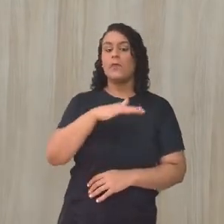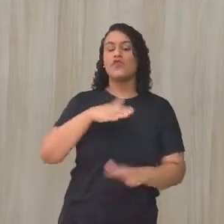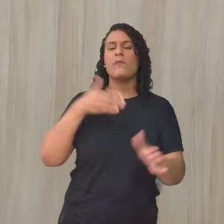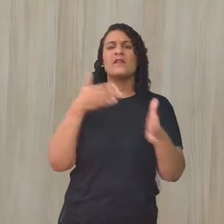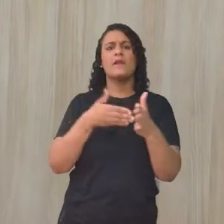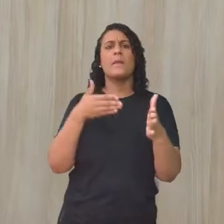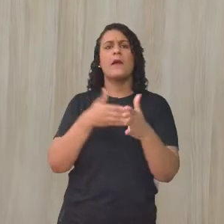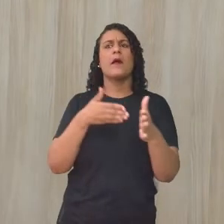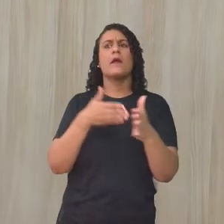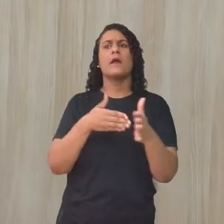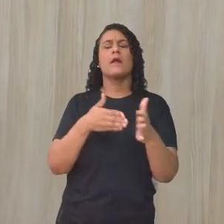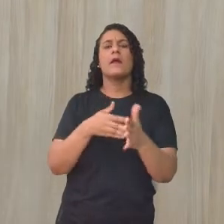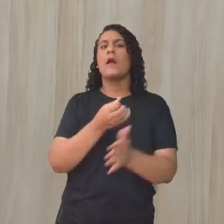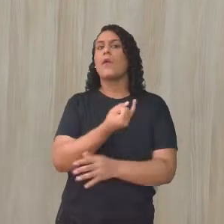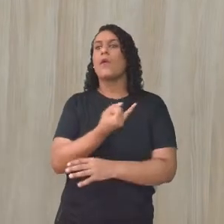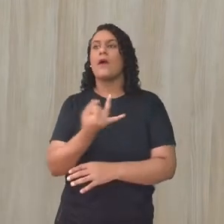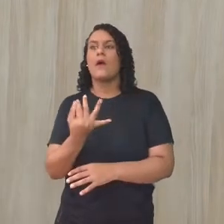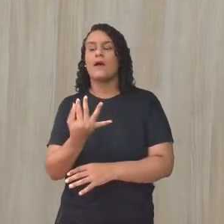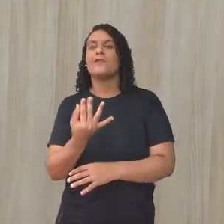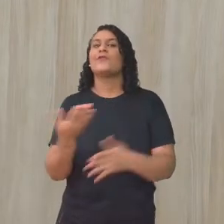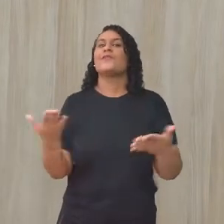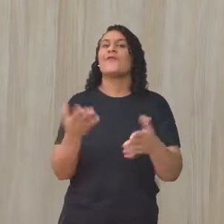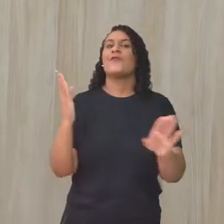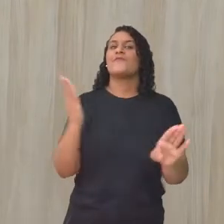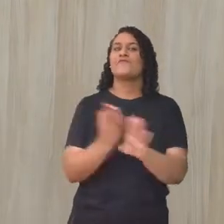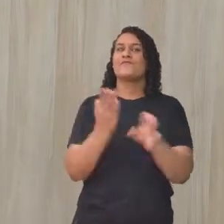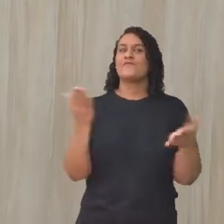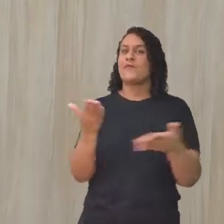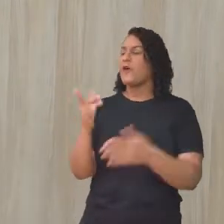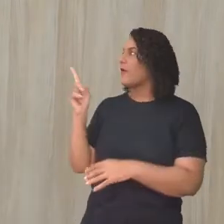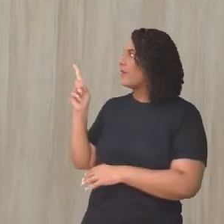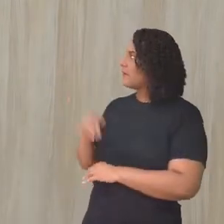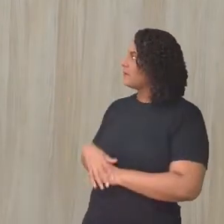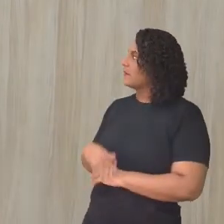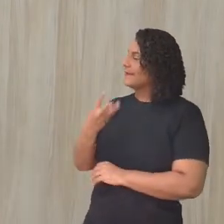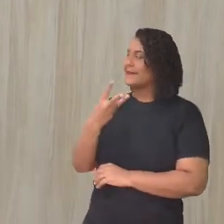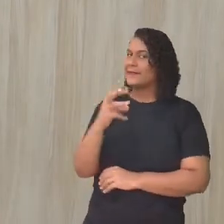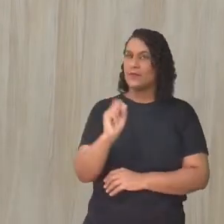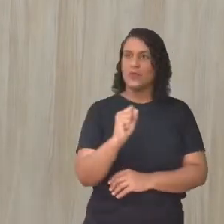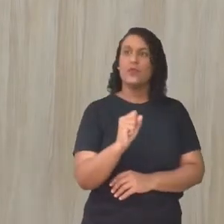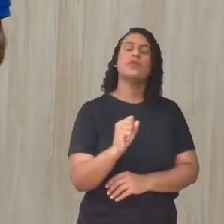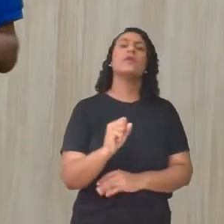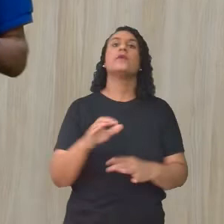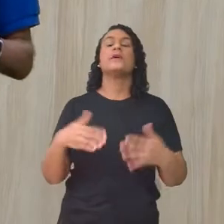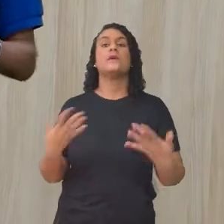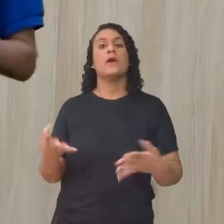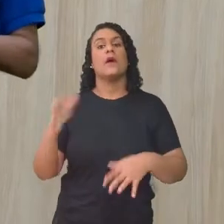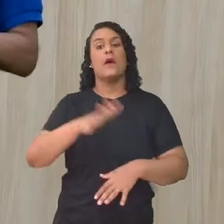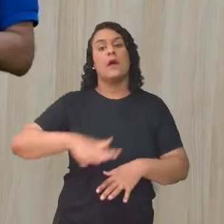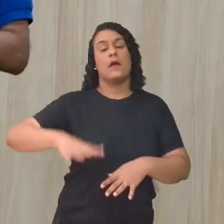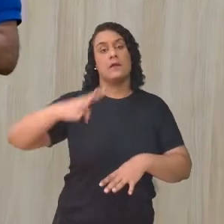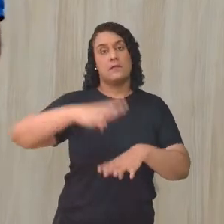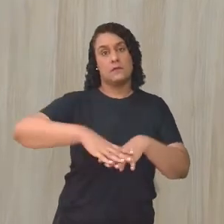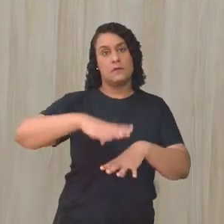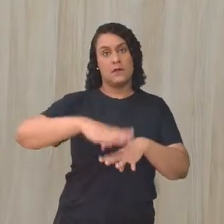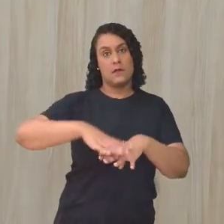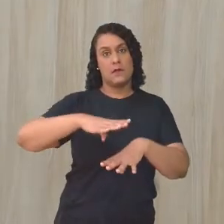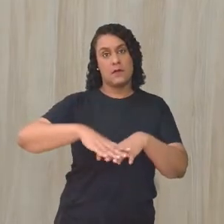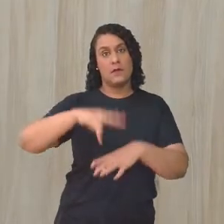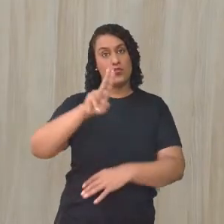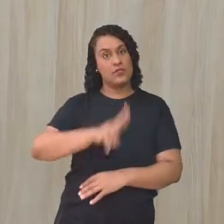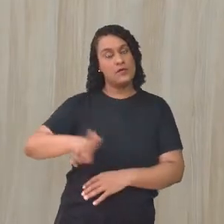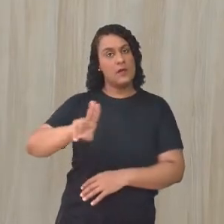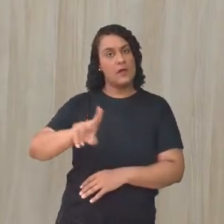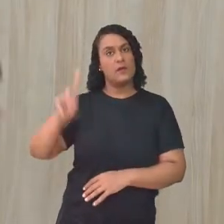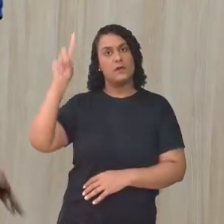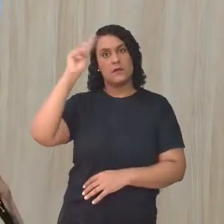toda essa parte aqui, 38 metros, o que seja lá a unidade de medida que for usada. Então, a matemática ela é aplicada no nosso dia a